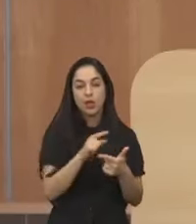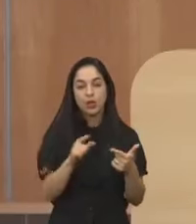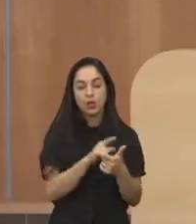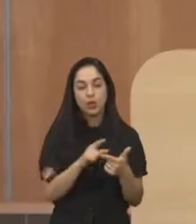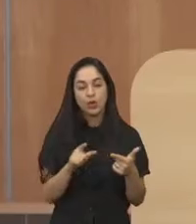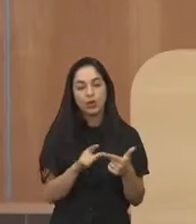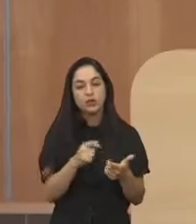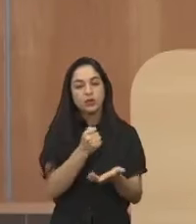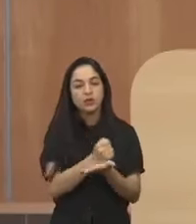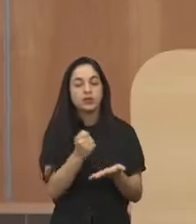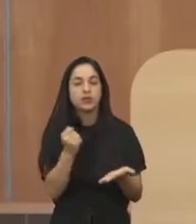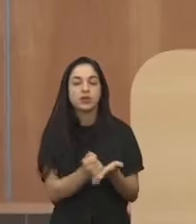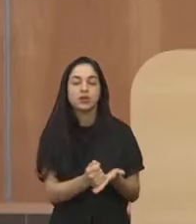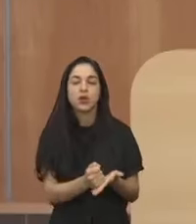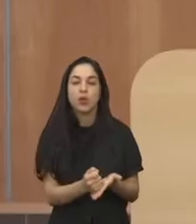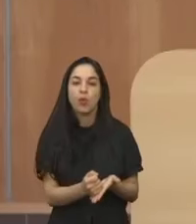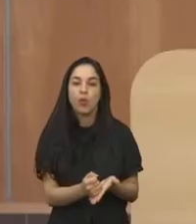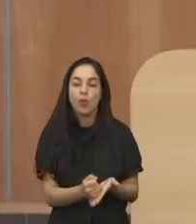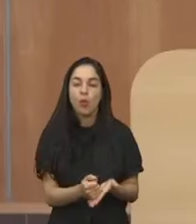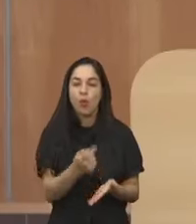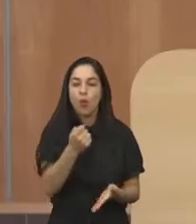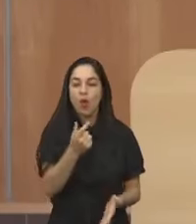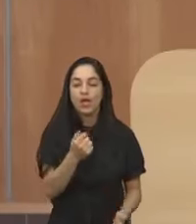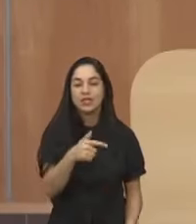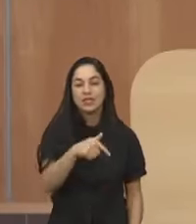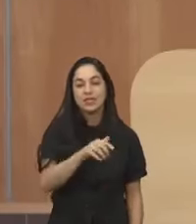subprefeito, a um custo de quase R$700 mil.